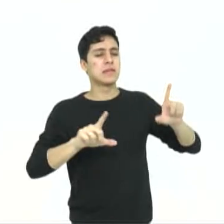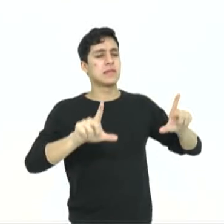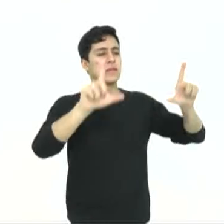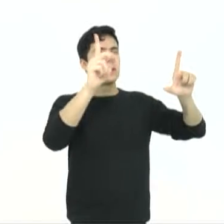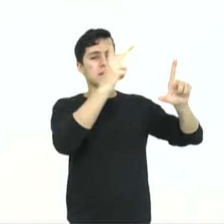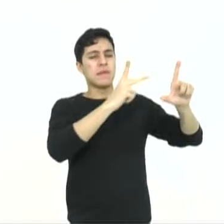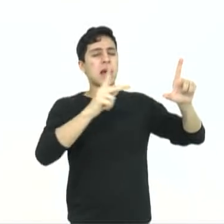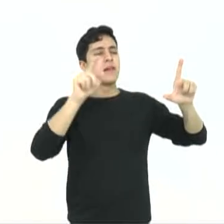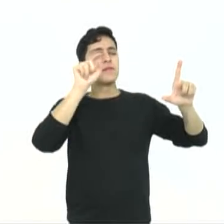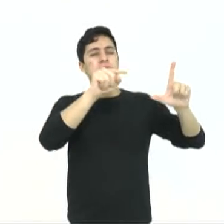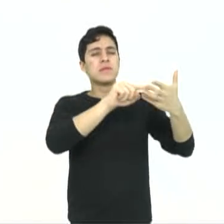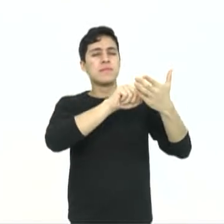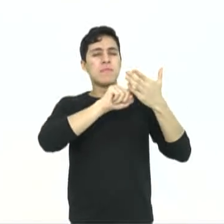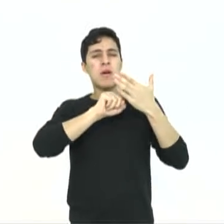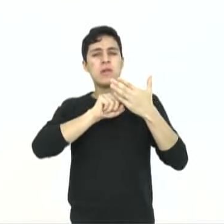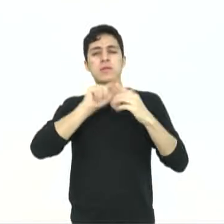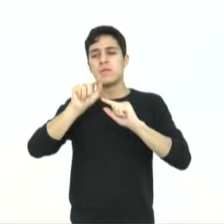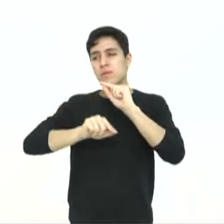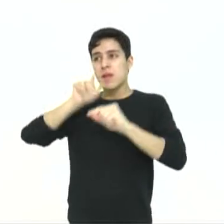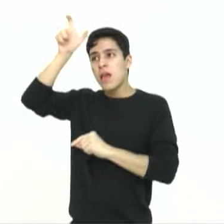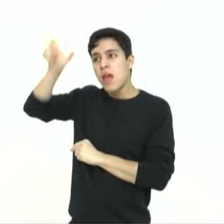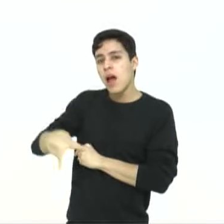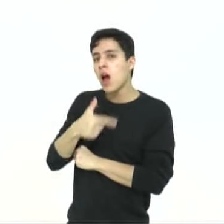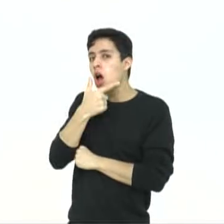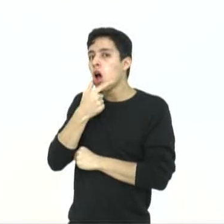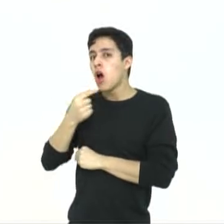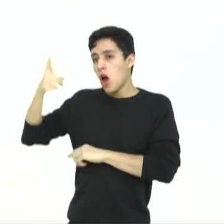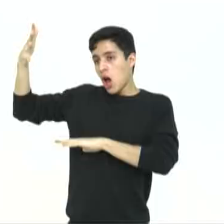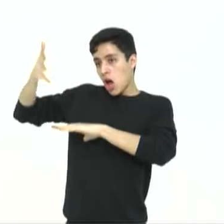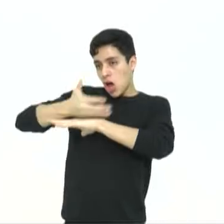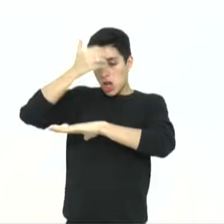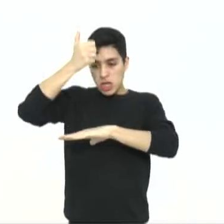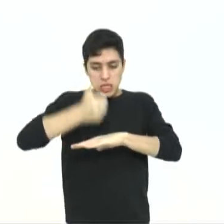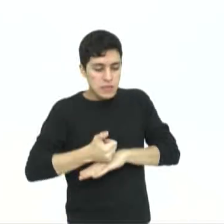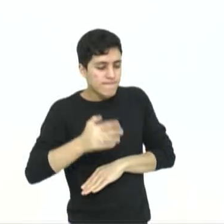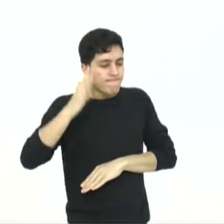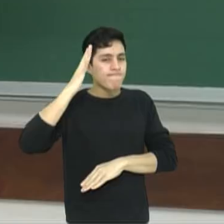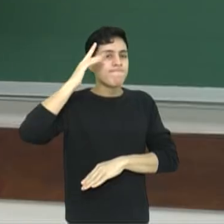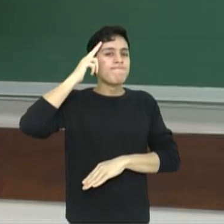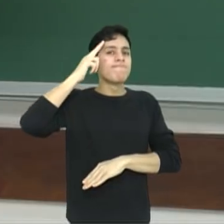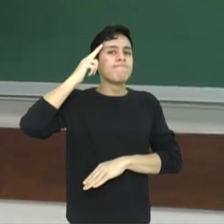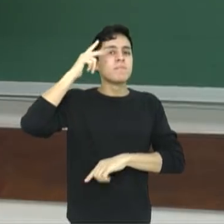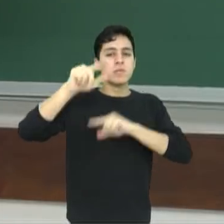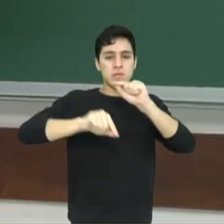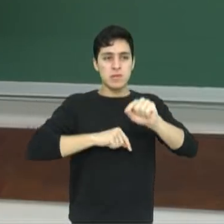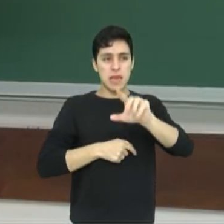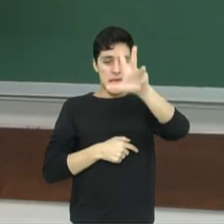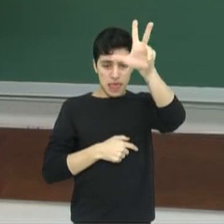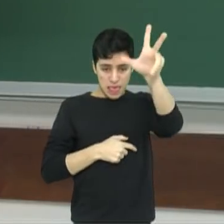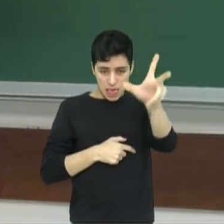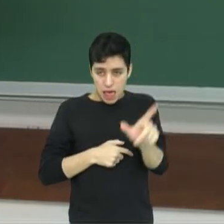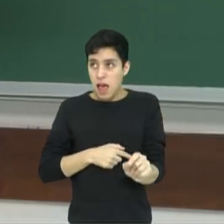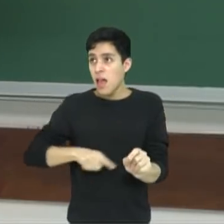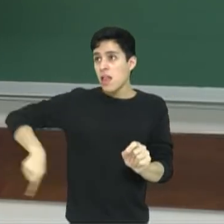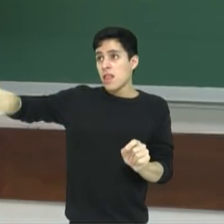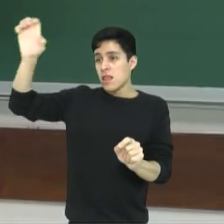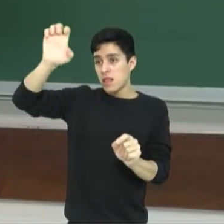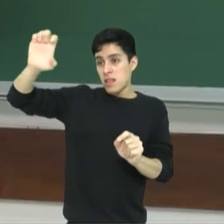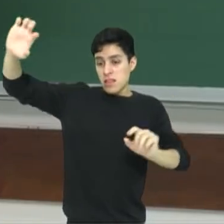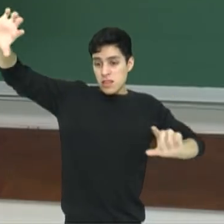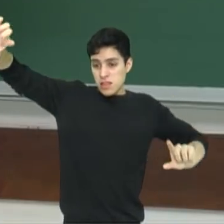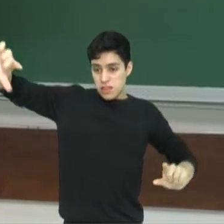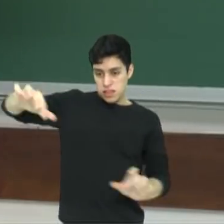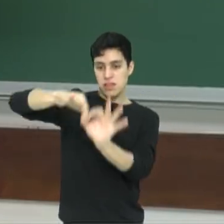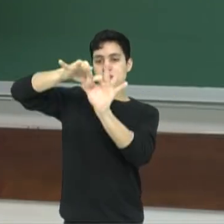do colonizador na construção de uma ferrovia que ligaria a África do Norte ao Sul. Olha aqui. Ele está pisando nas extremidades